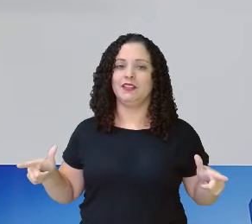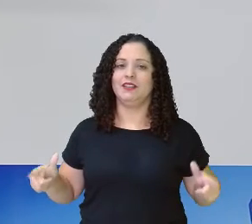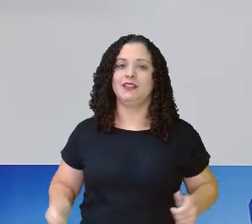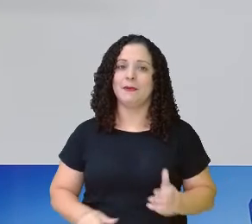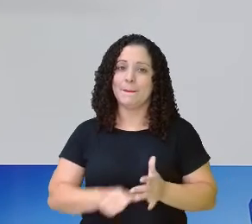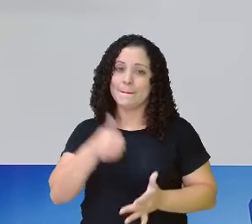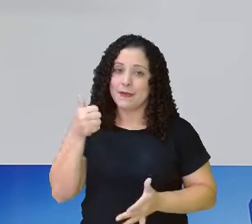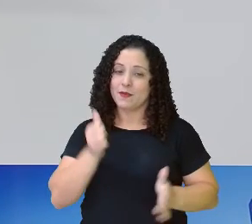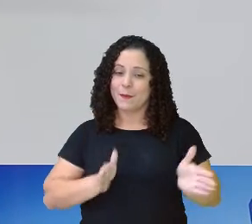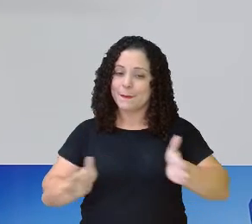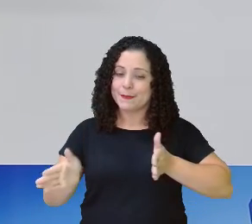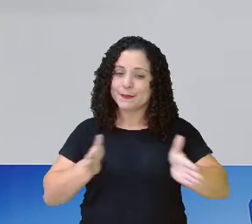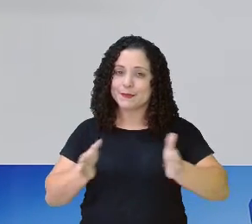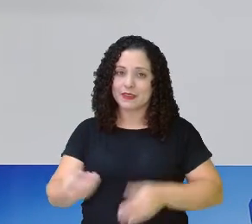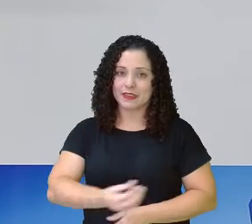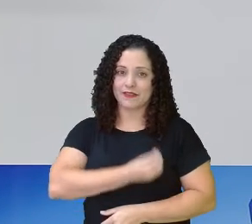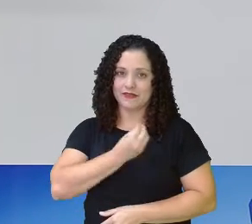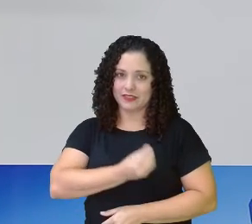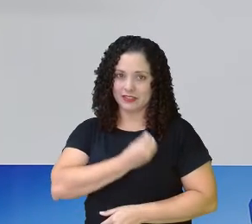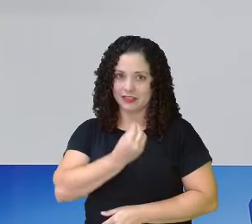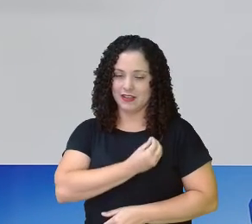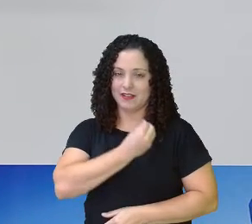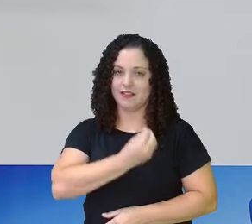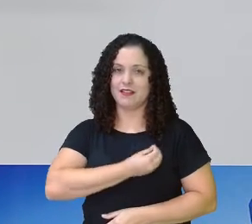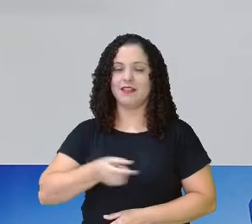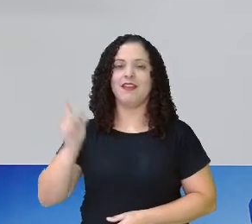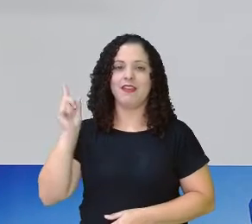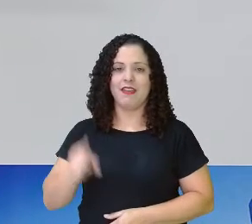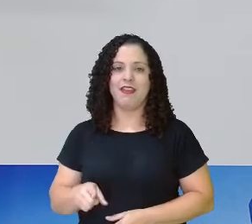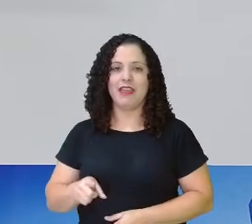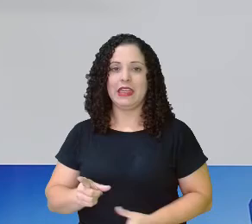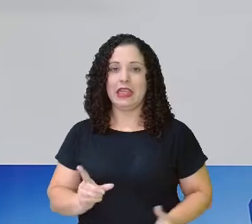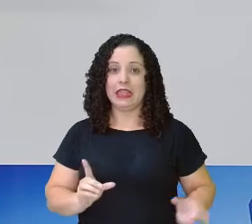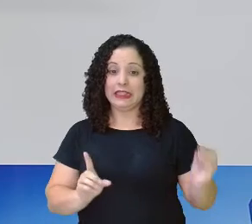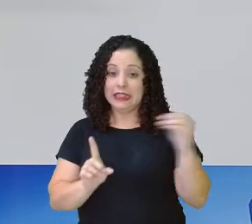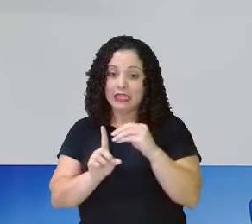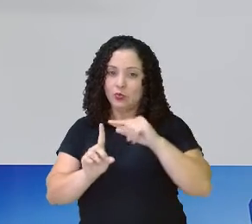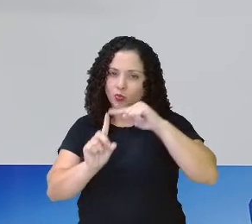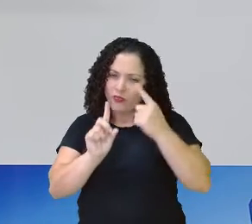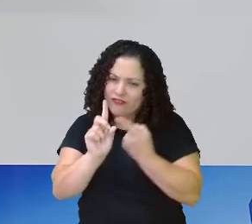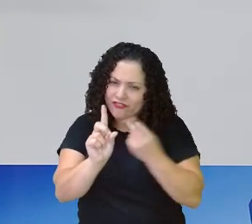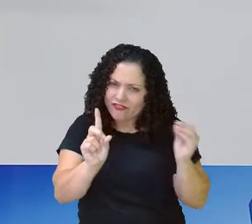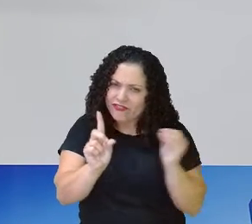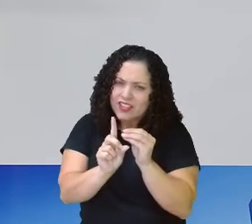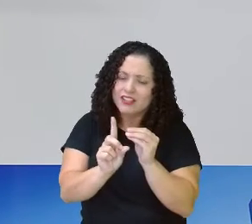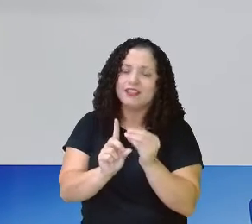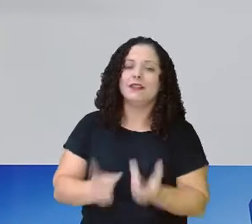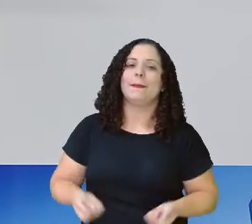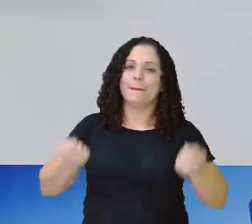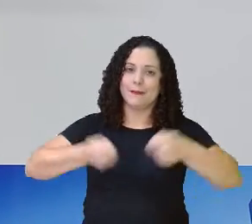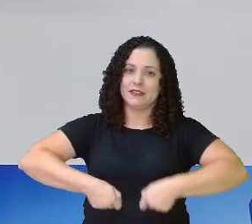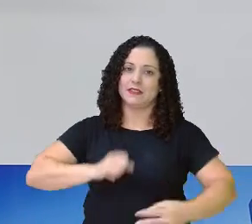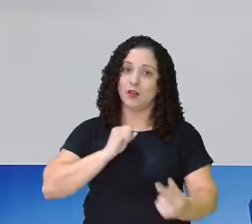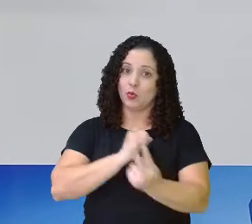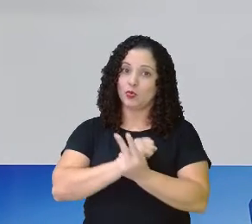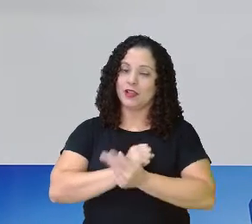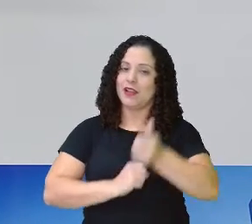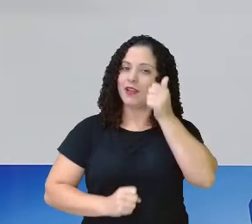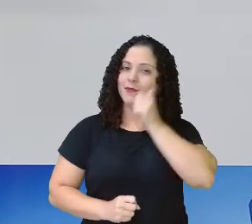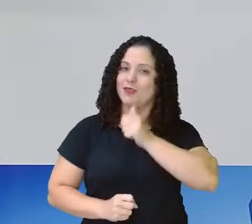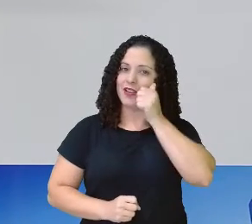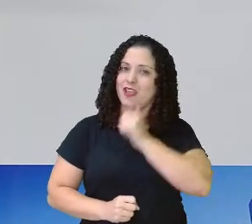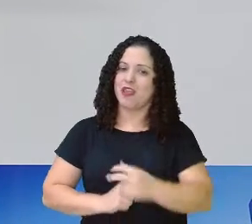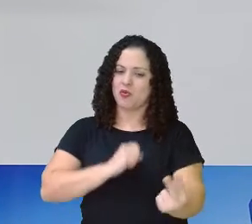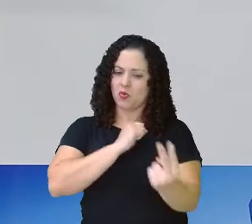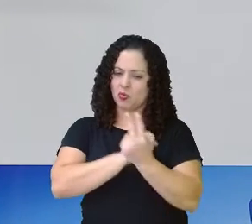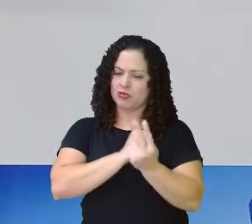fase da vida, que está sendo gerado no ventre dessa mulher, a gente precisa cuidar da mulher. Cuidando bem da